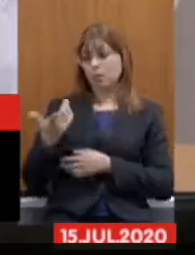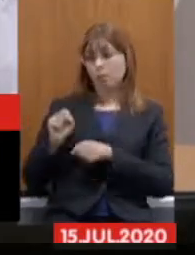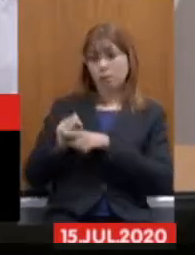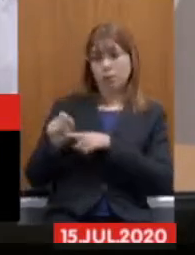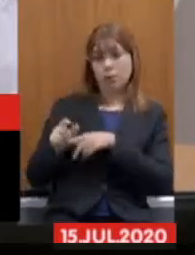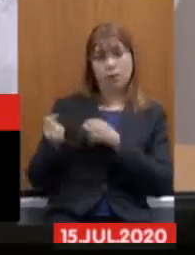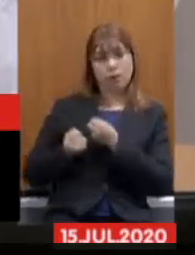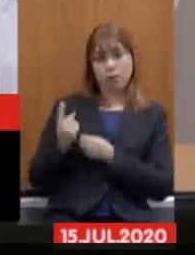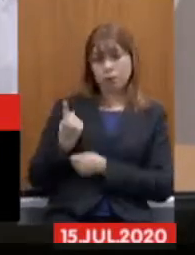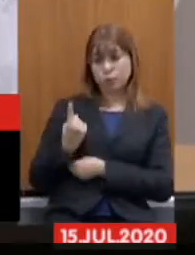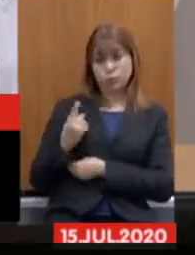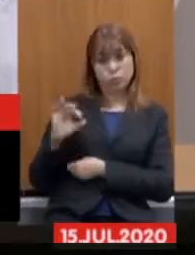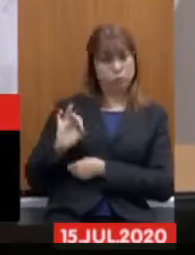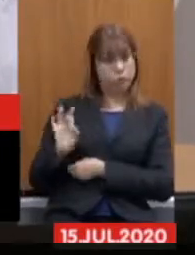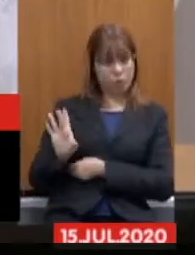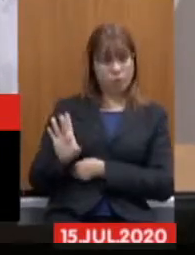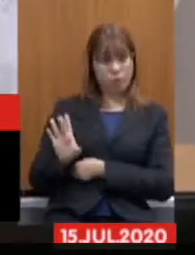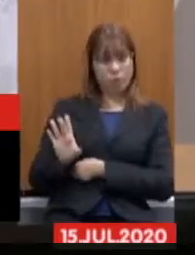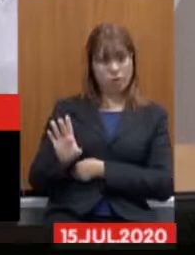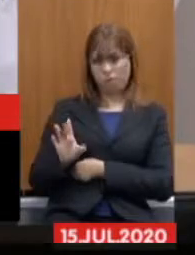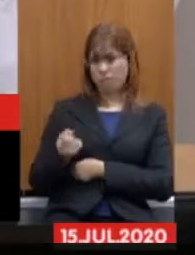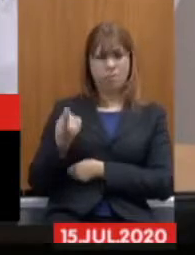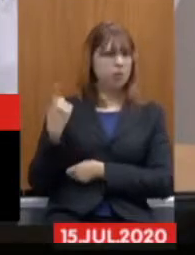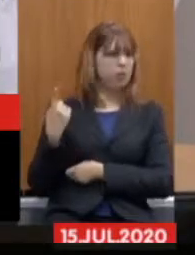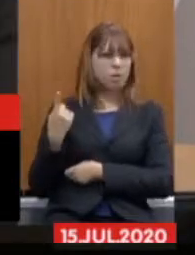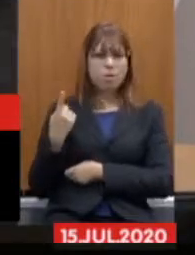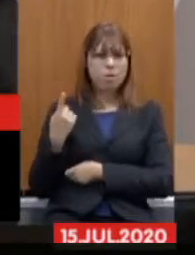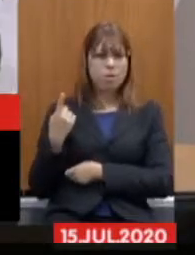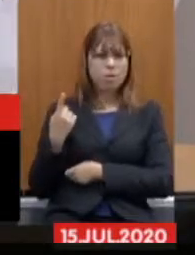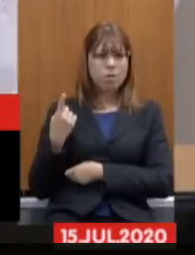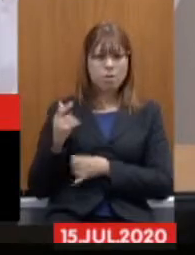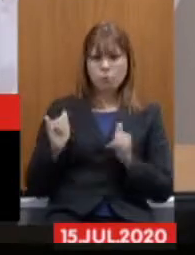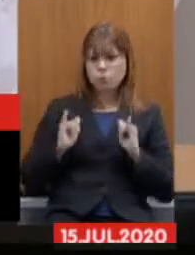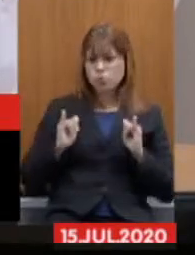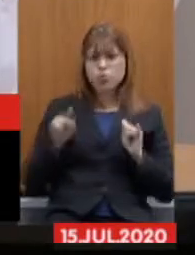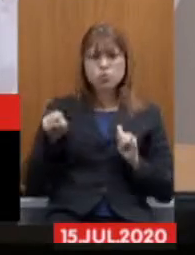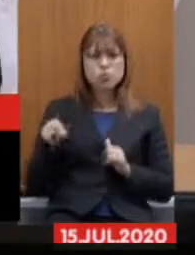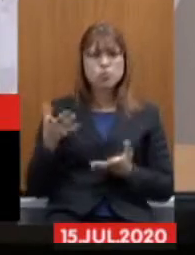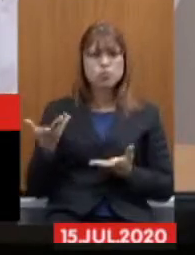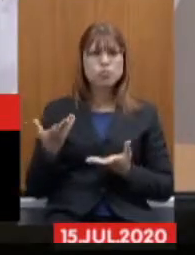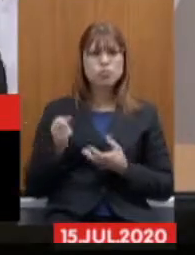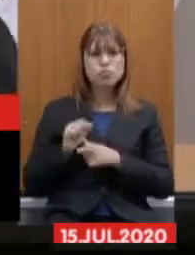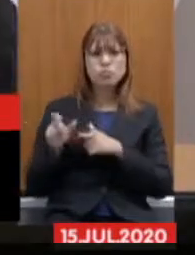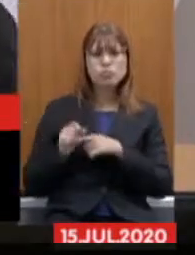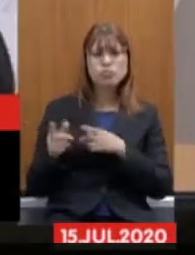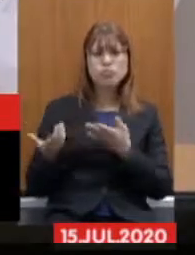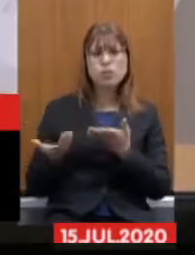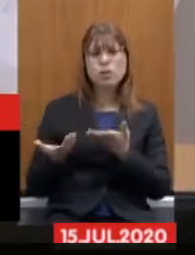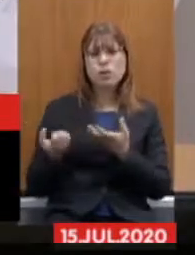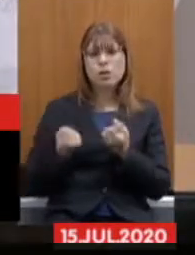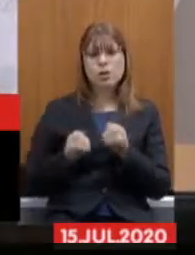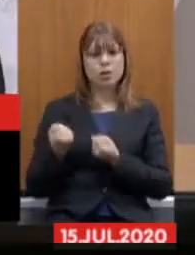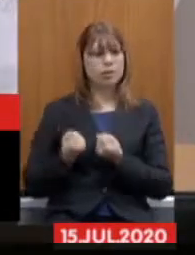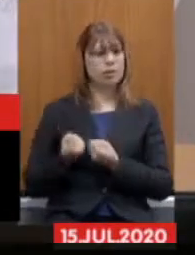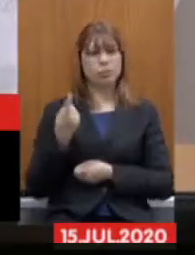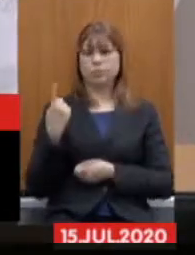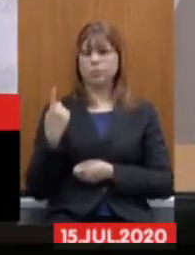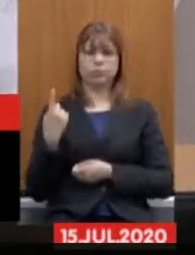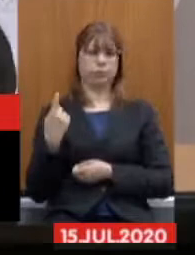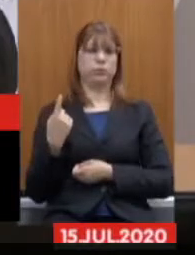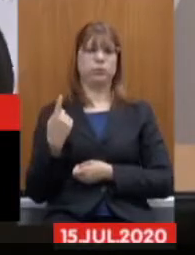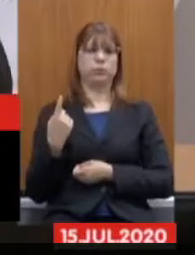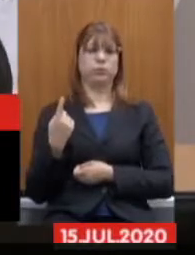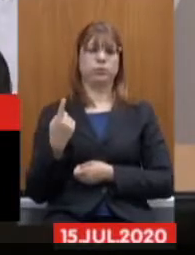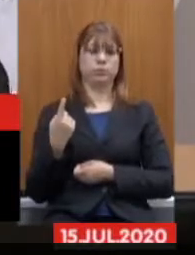locadoras é um por cento não tem cabimento esse privilégio das locadoras e é de matar quero te